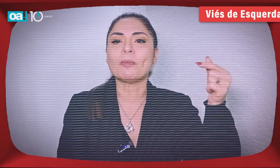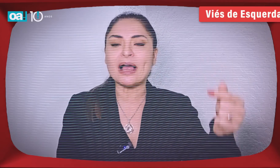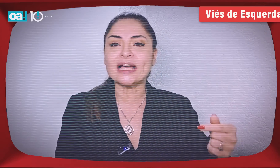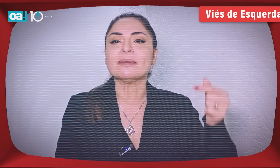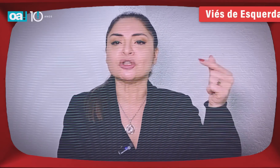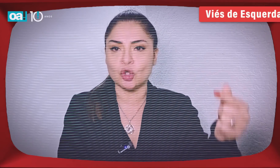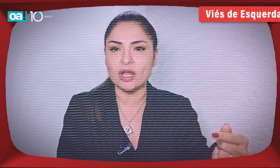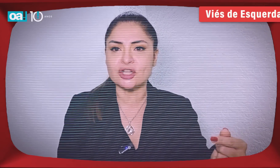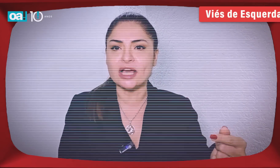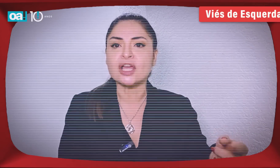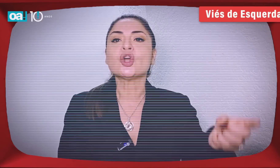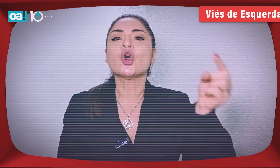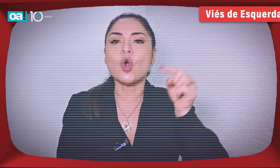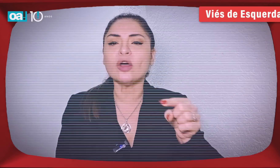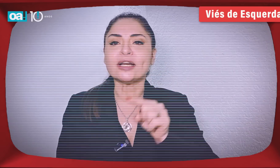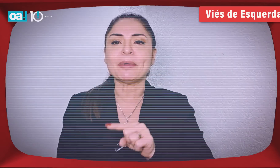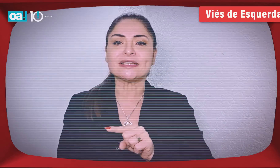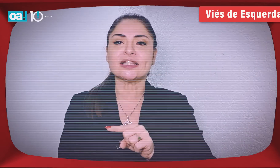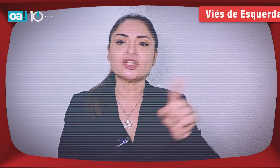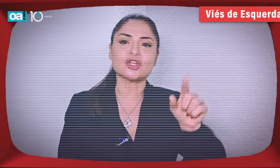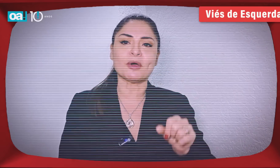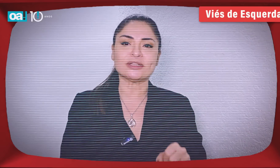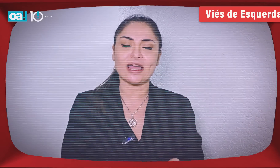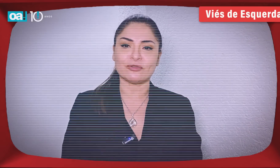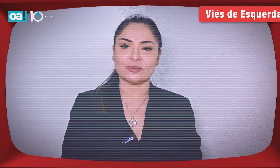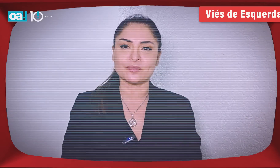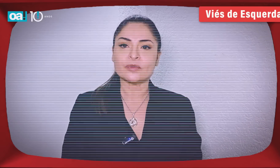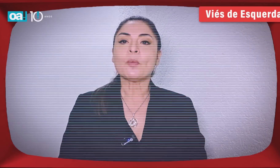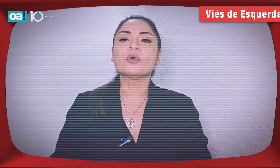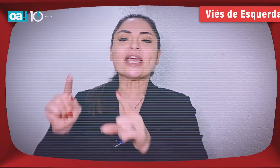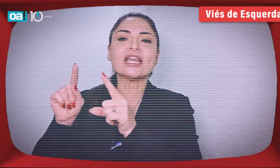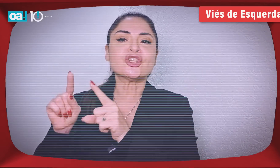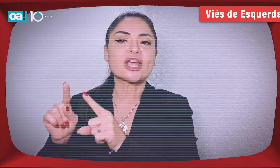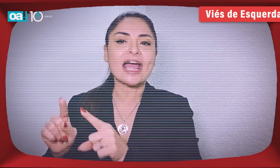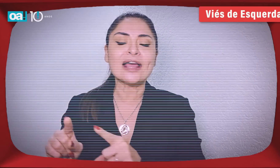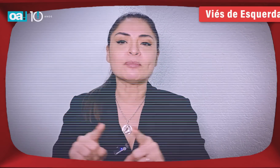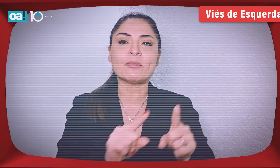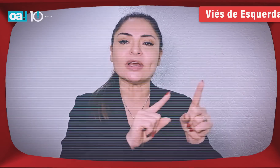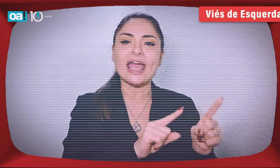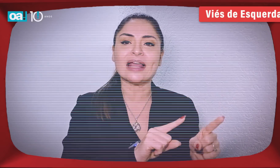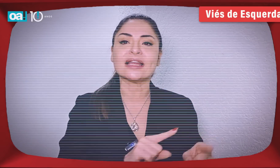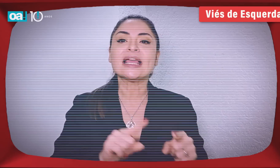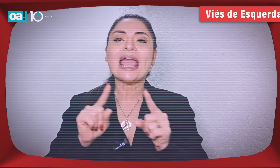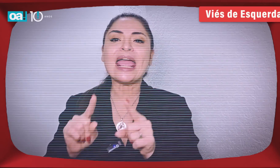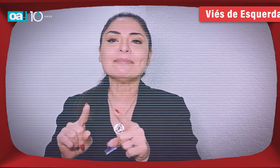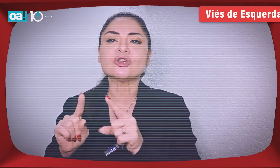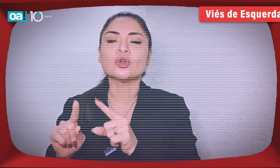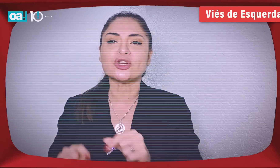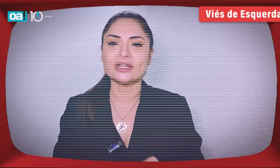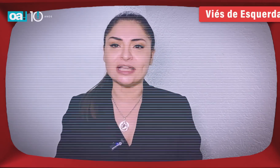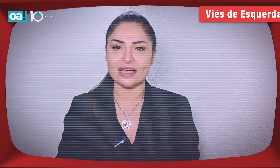fazer propaganda misógina contra a presidente Dilma Rousseff. Porque criticar uma mulher